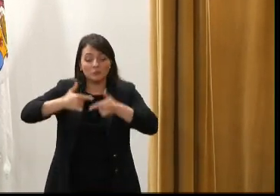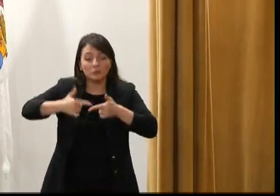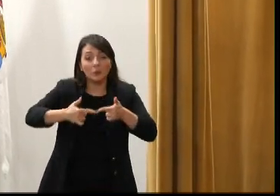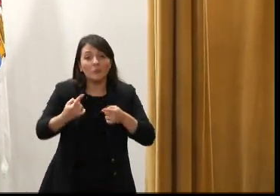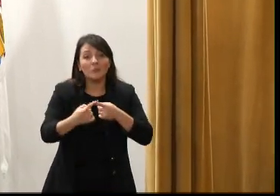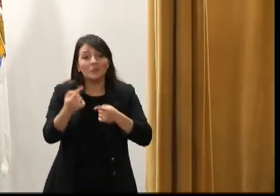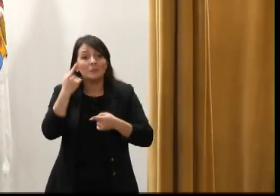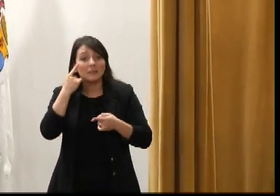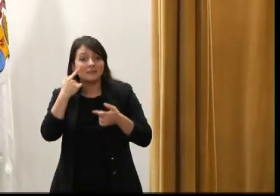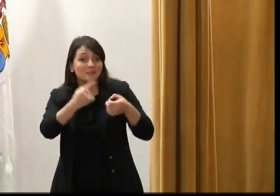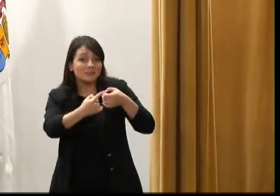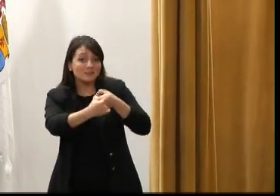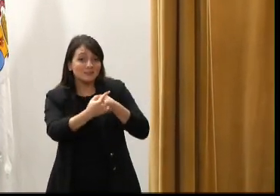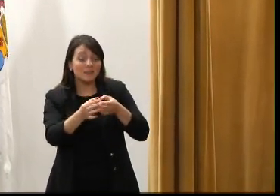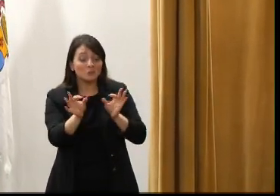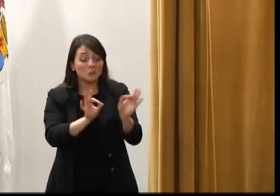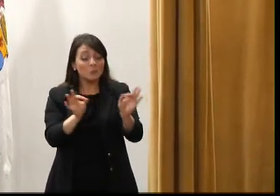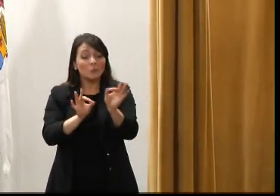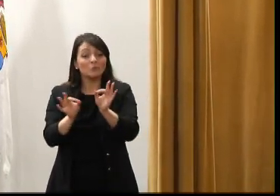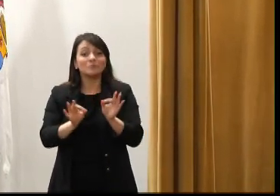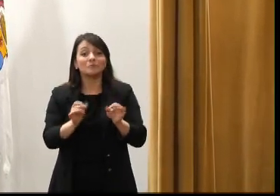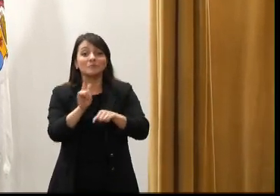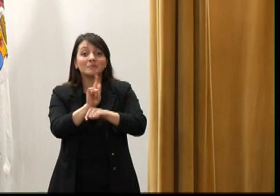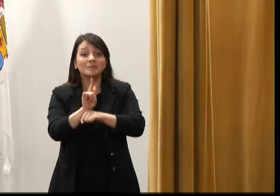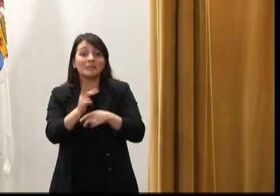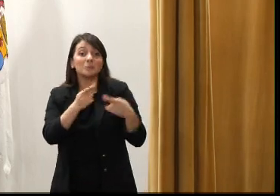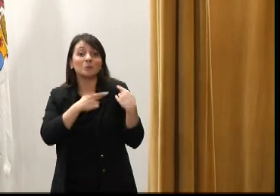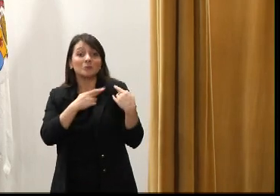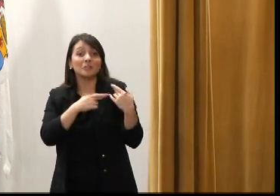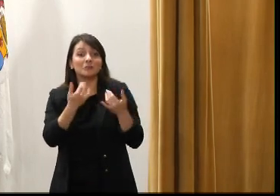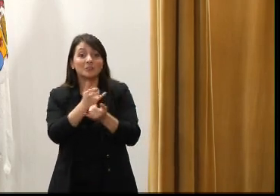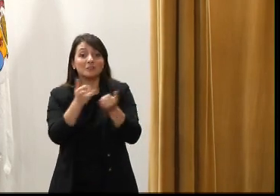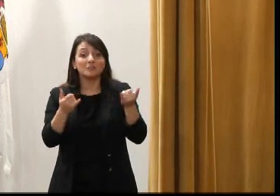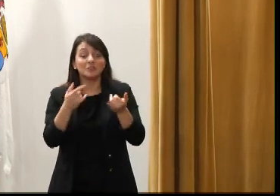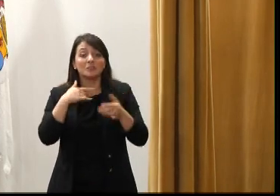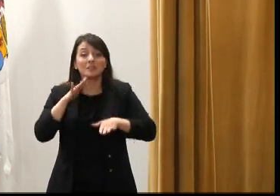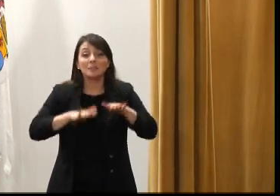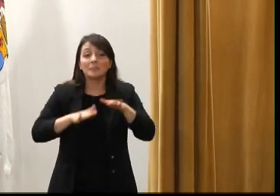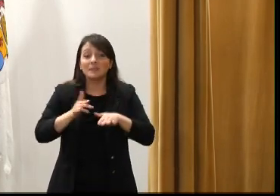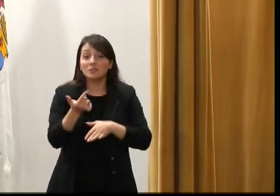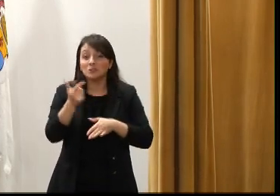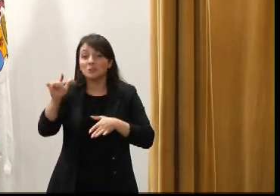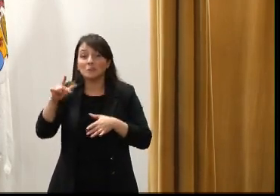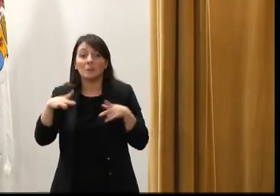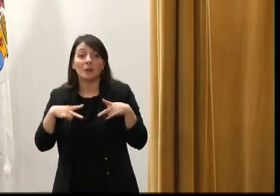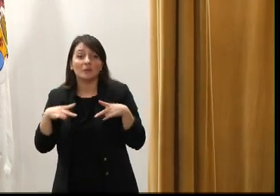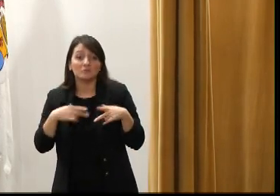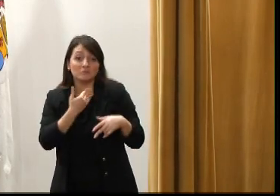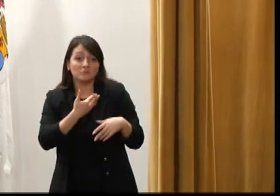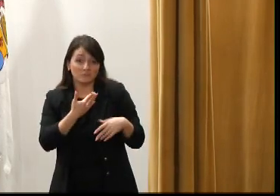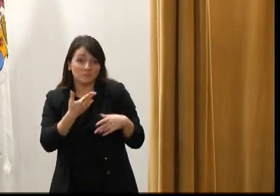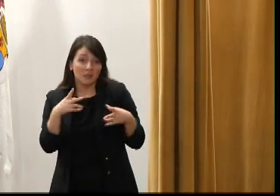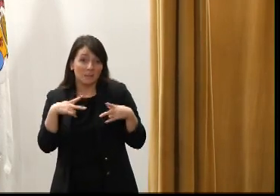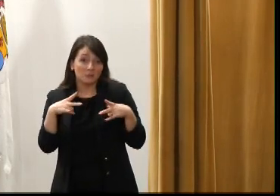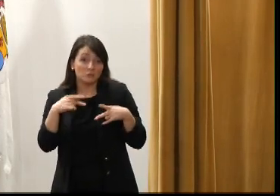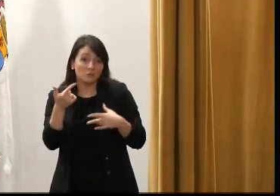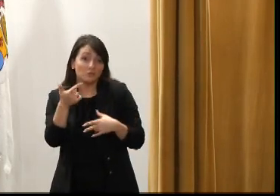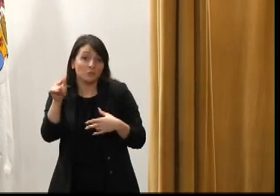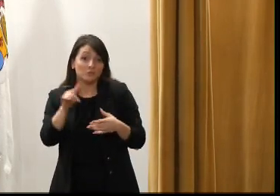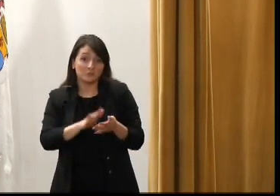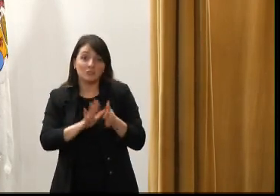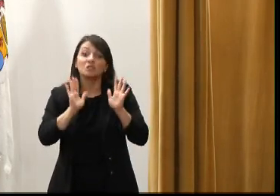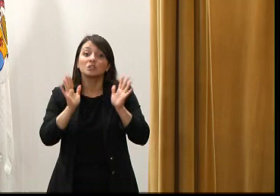como gestora da energia. Não depender de Itaipu, depender de nós mesmos. Isso já acontece hoje na